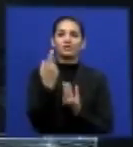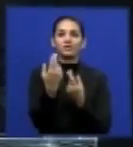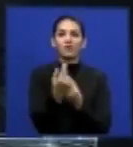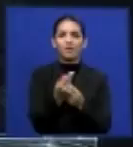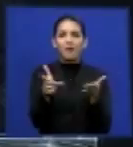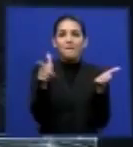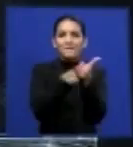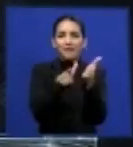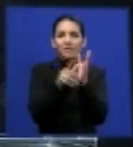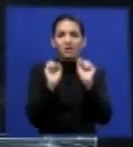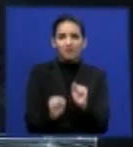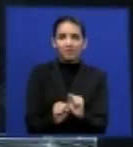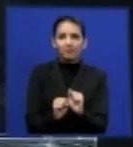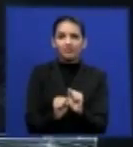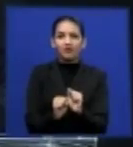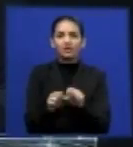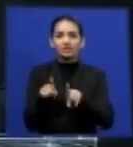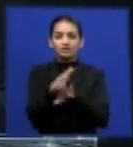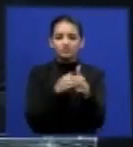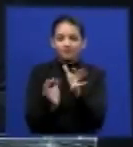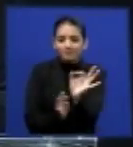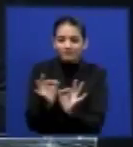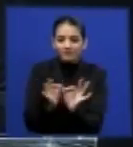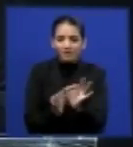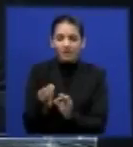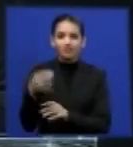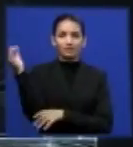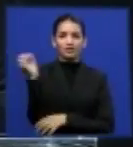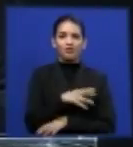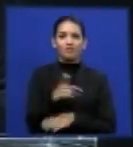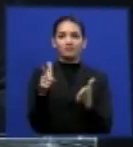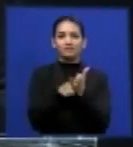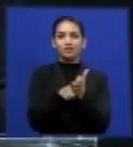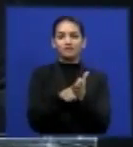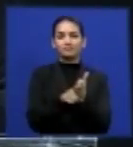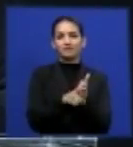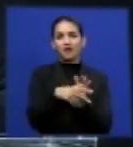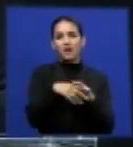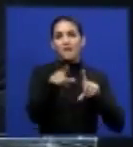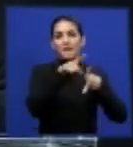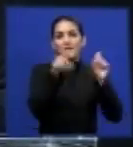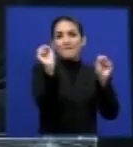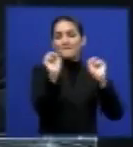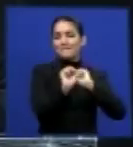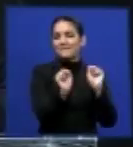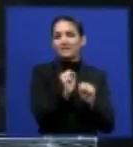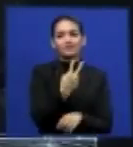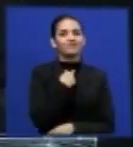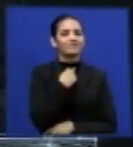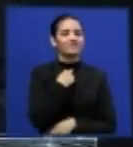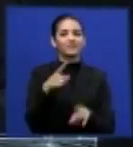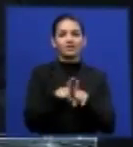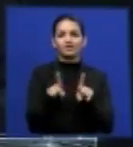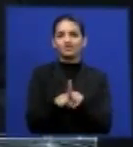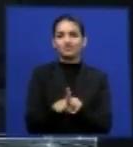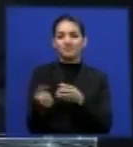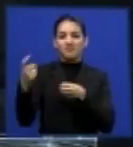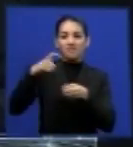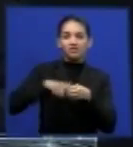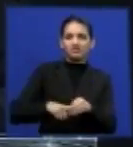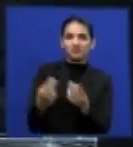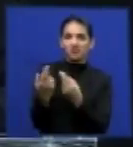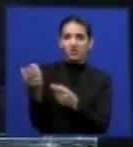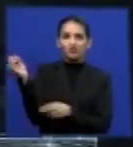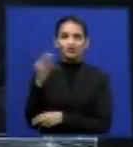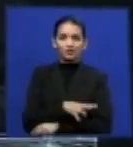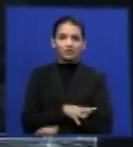de alumínio. Isso não é possível para o pneu. Um pneu usado não volta a ser um pneu novo